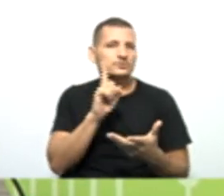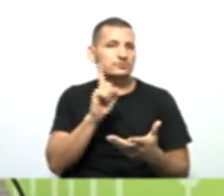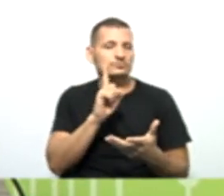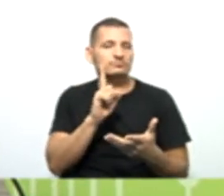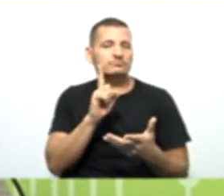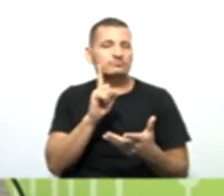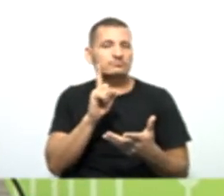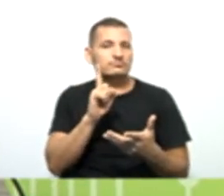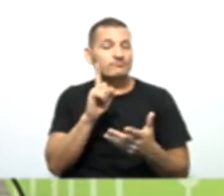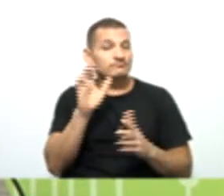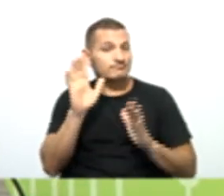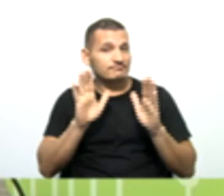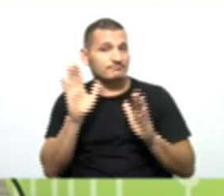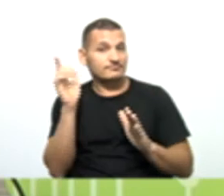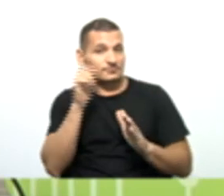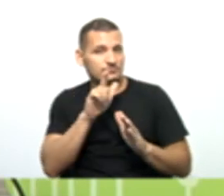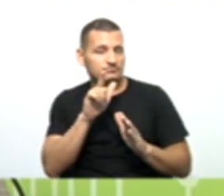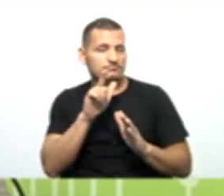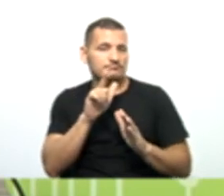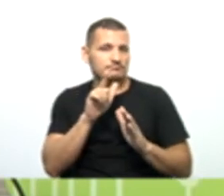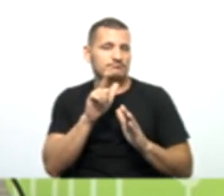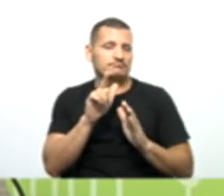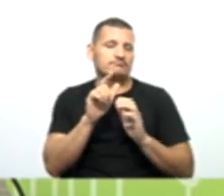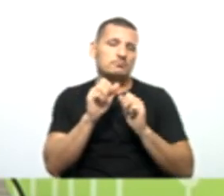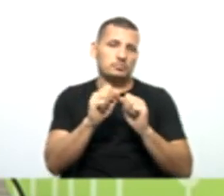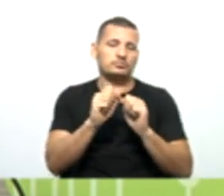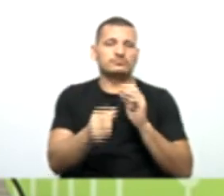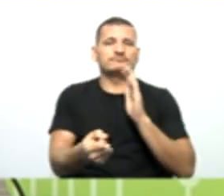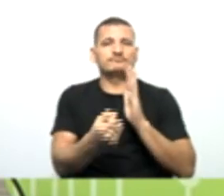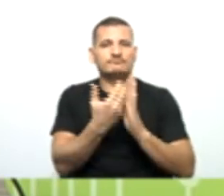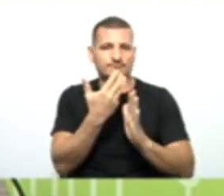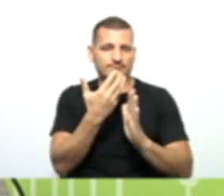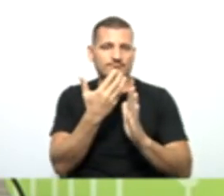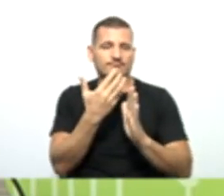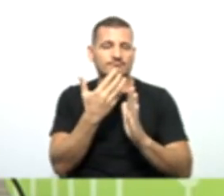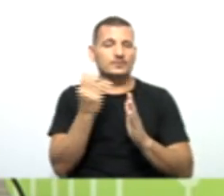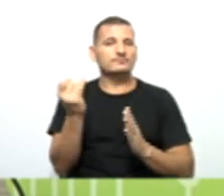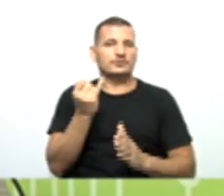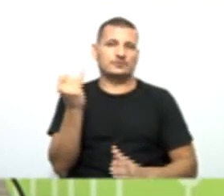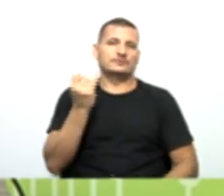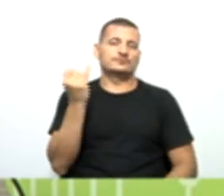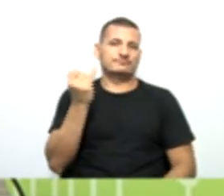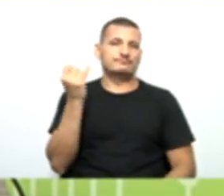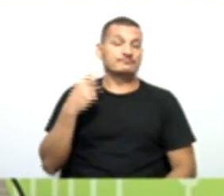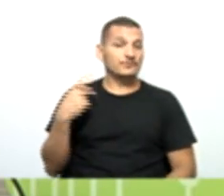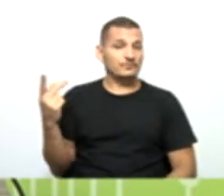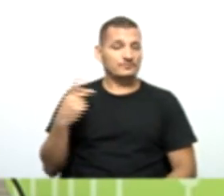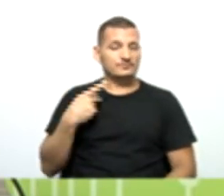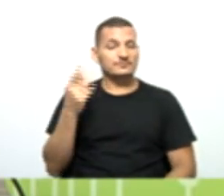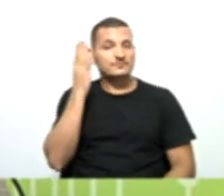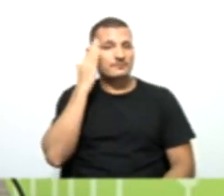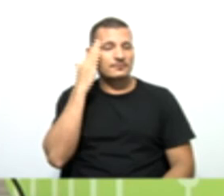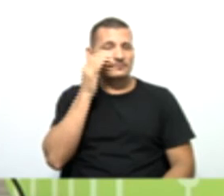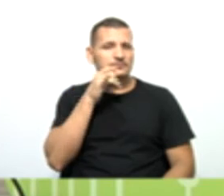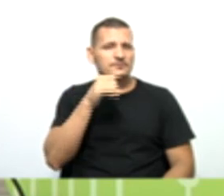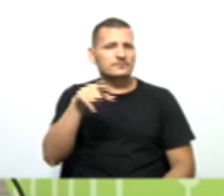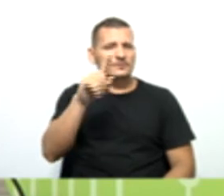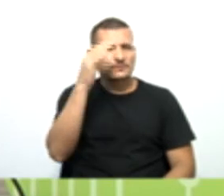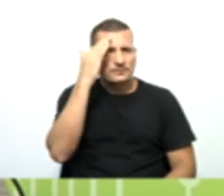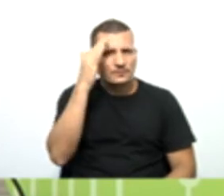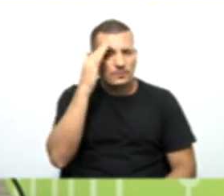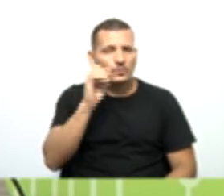conseguiu, puder passar aí para a gente o que vocês fizeram, é importante para a gente estar aqui alinhando, né, o que está com as